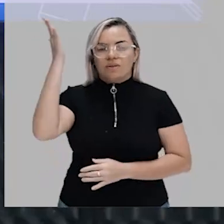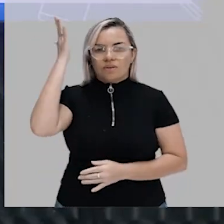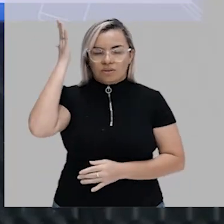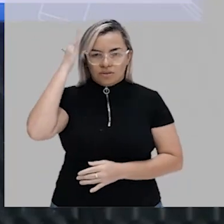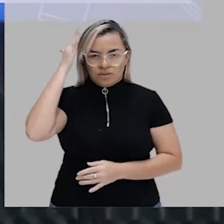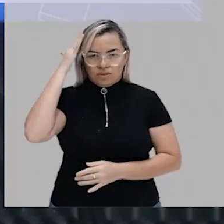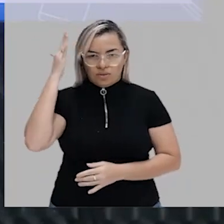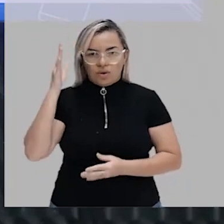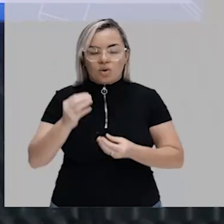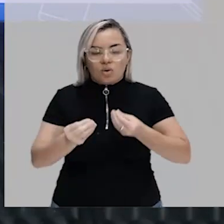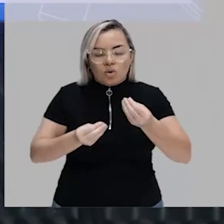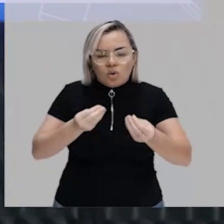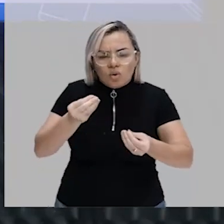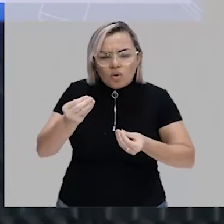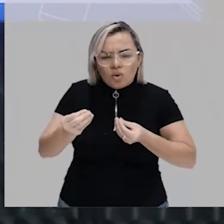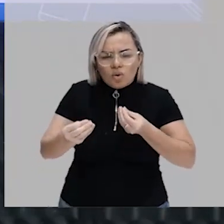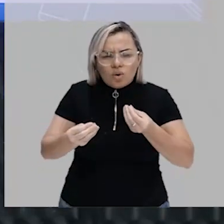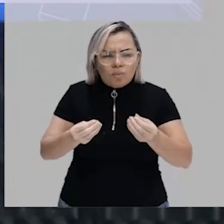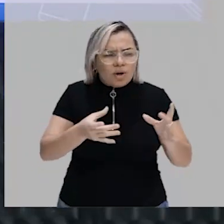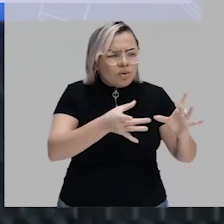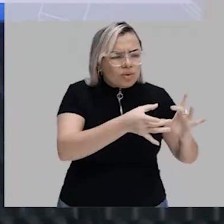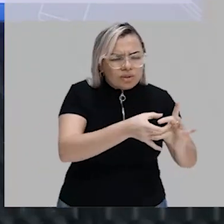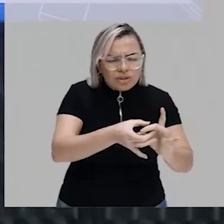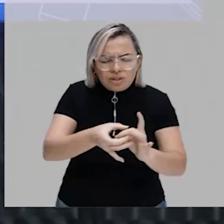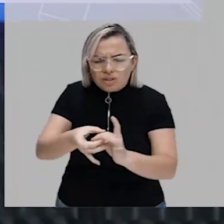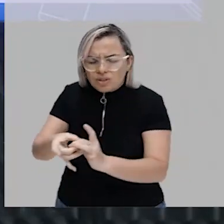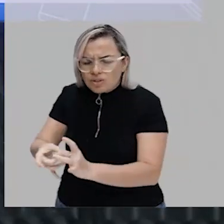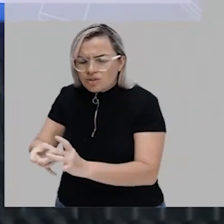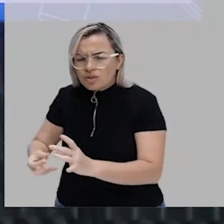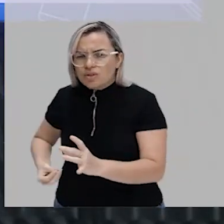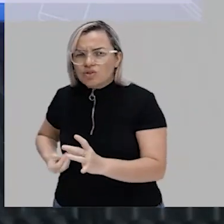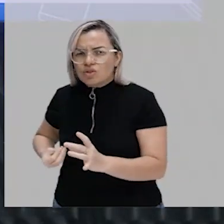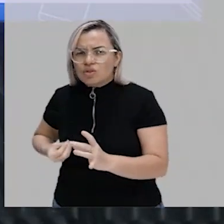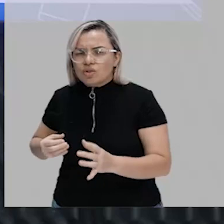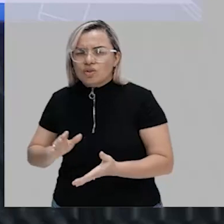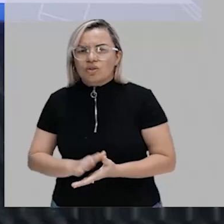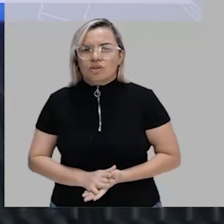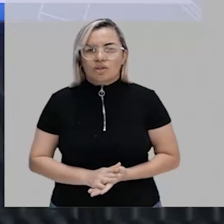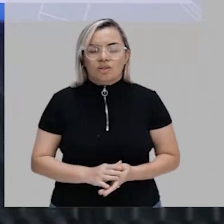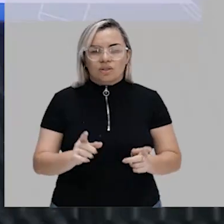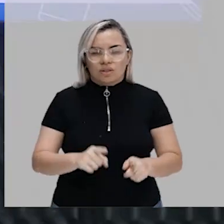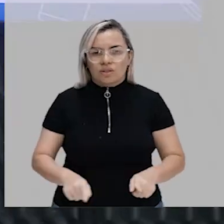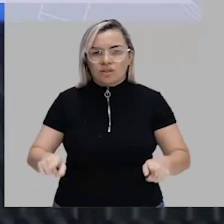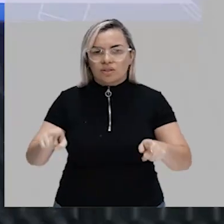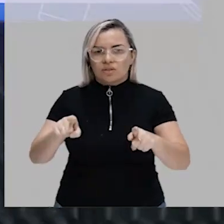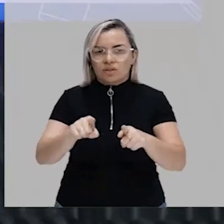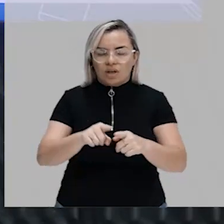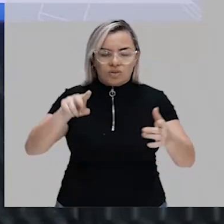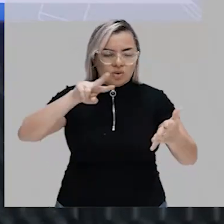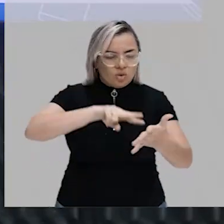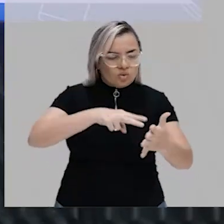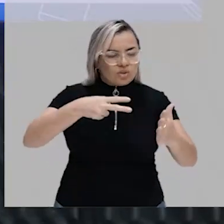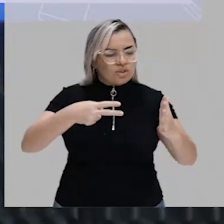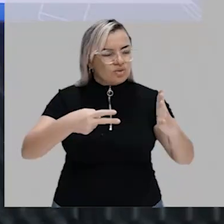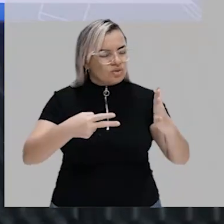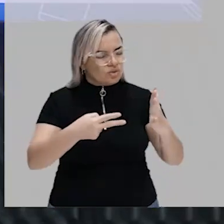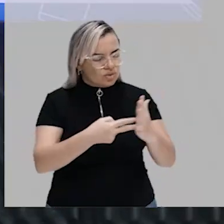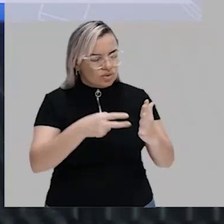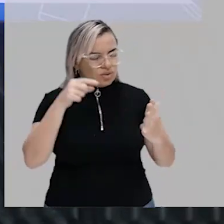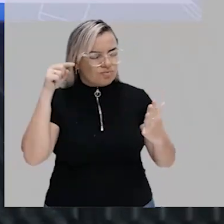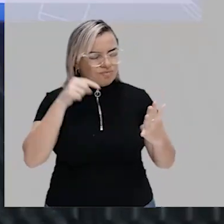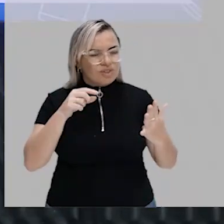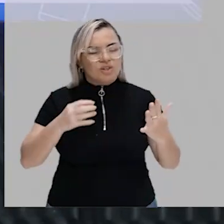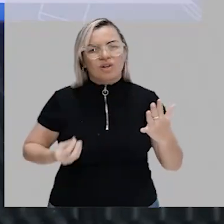aquilo que se passa ao nosso redor. A gente quer atribuir um sentido, um significado para a